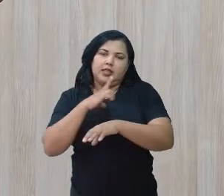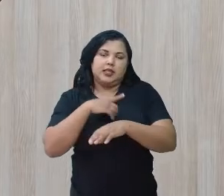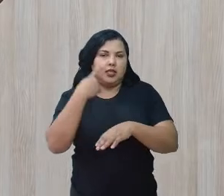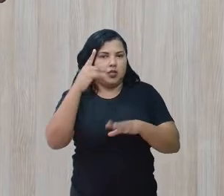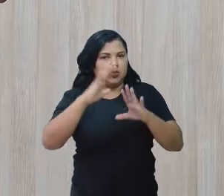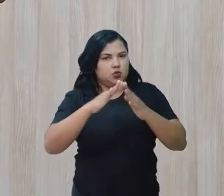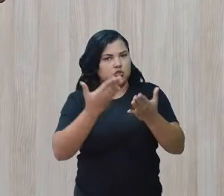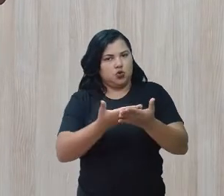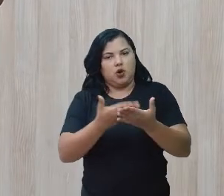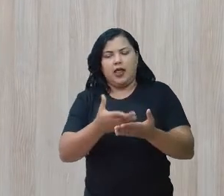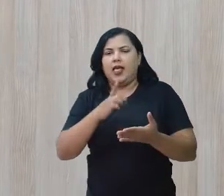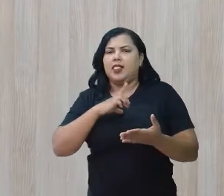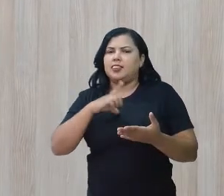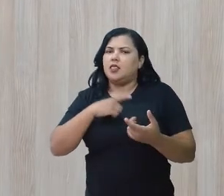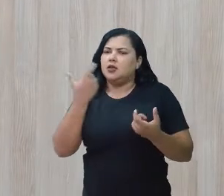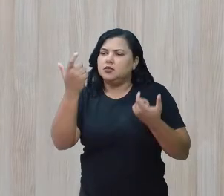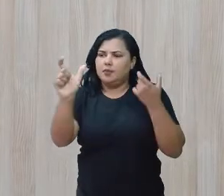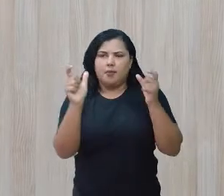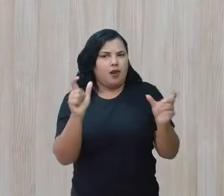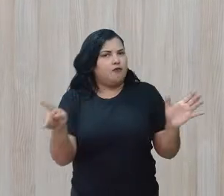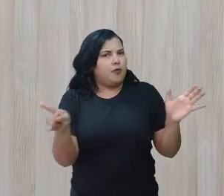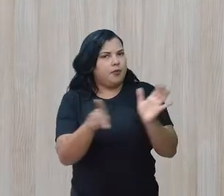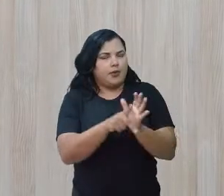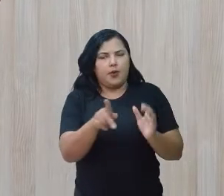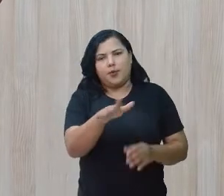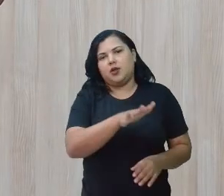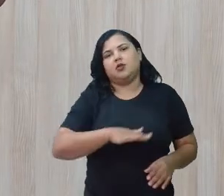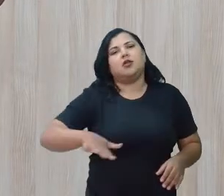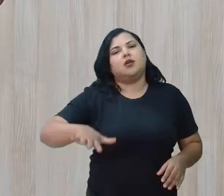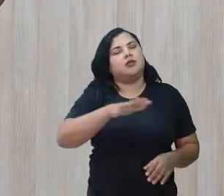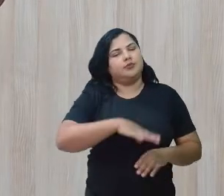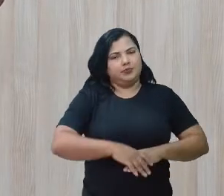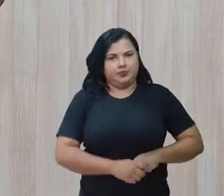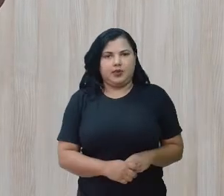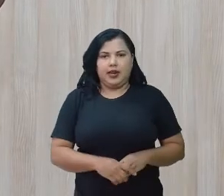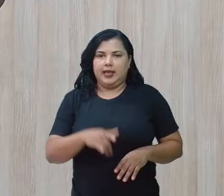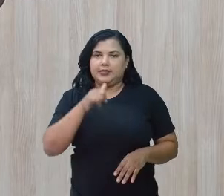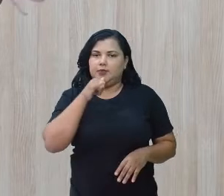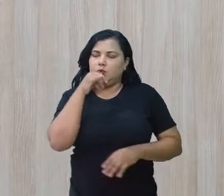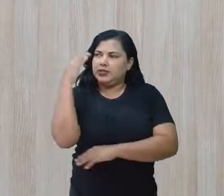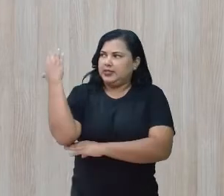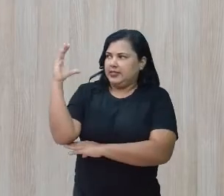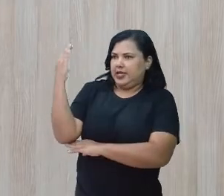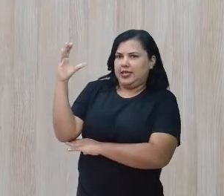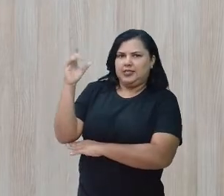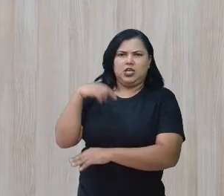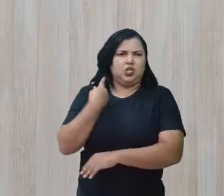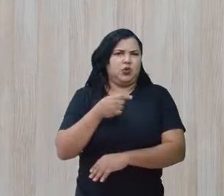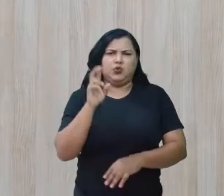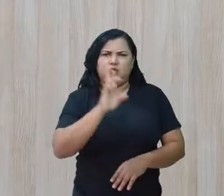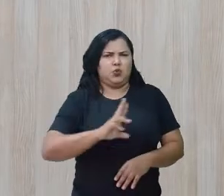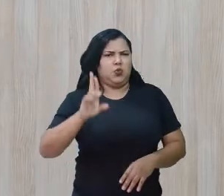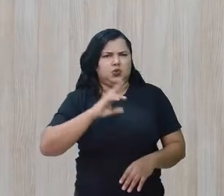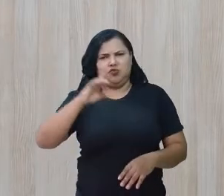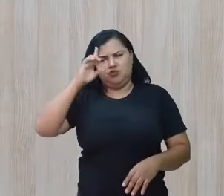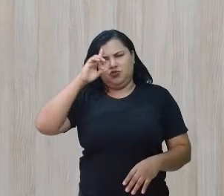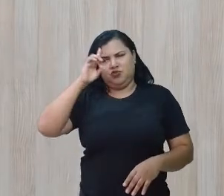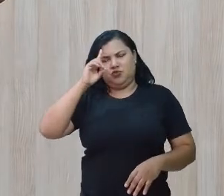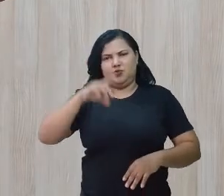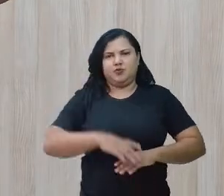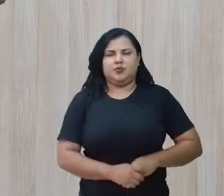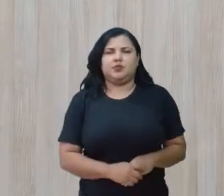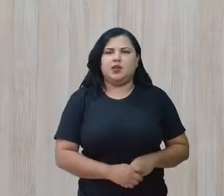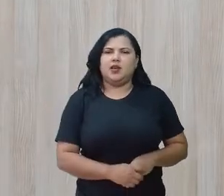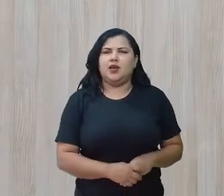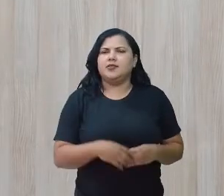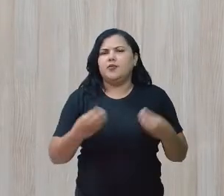seus jargões. Tem palavras que se usa em ciências, por exemplo, que a gente não utiliza tanto no nosso dia a dia. Como